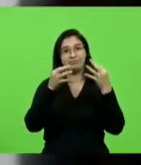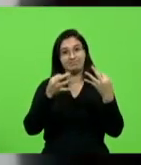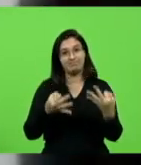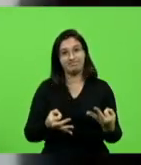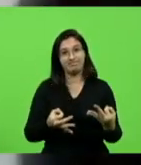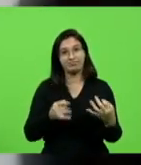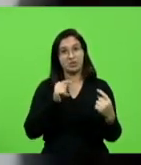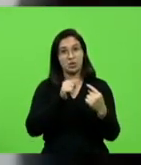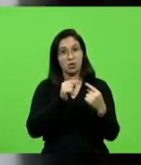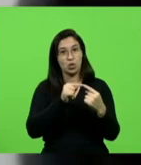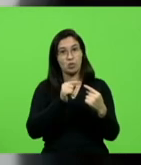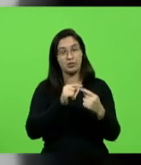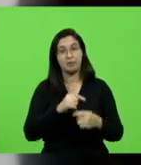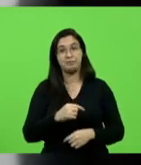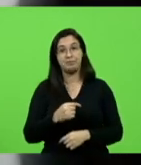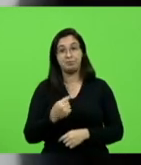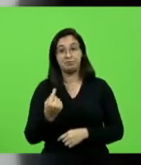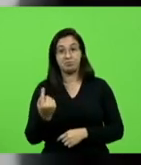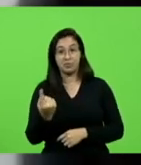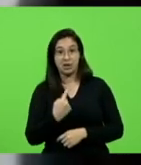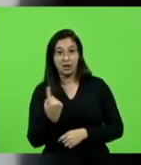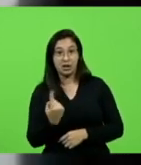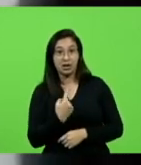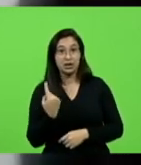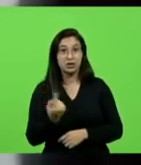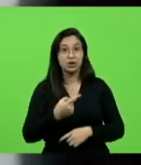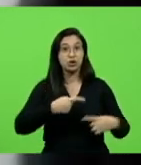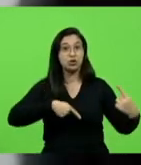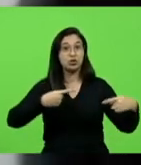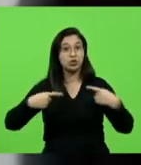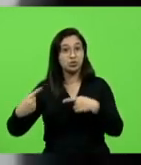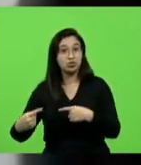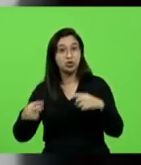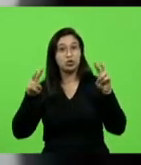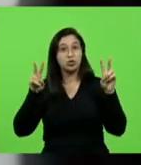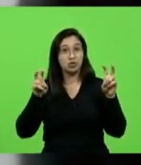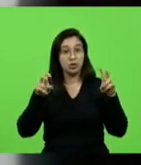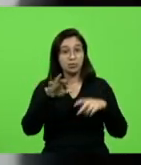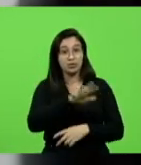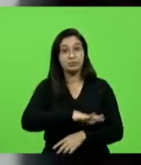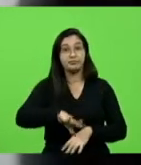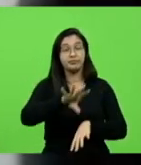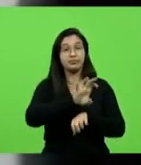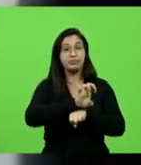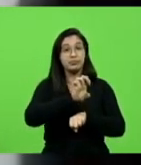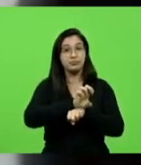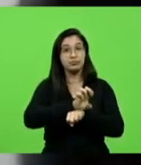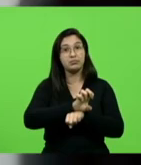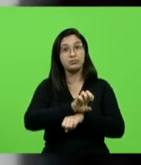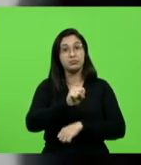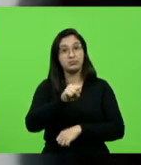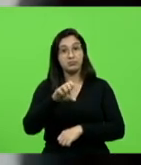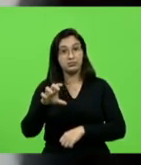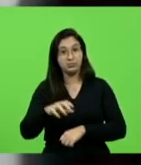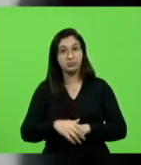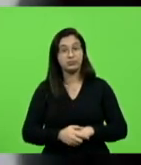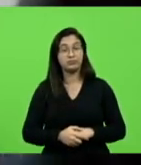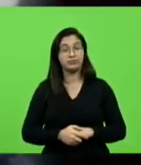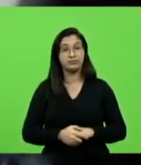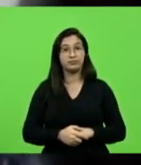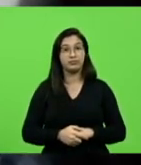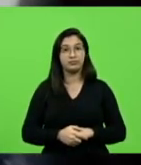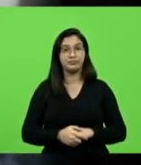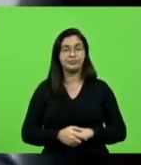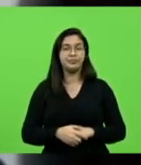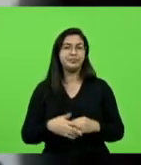é isso que nós estamos discutindo agora no âmbito do Estado de Santa Catarina. Agora,